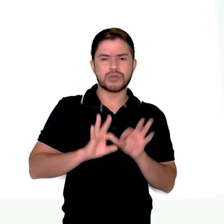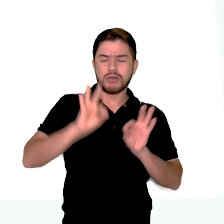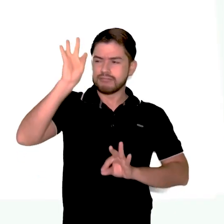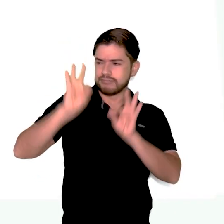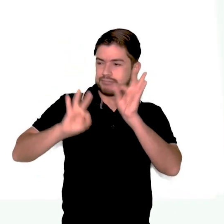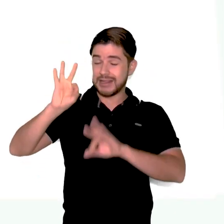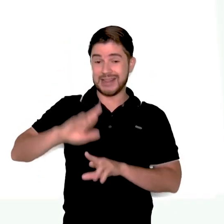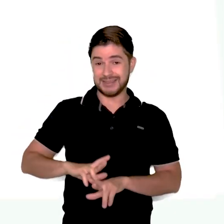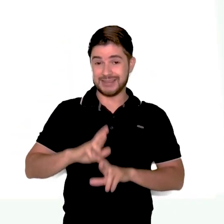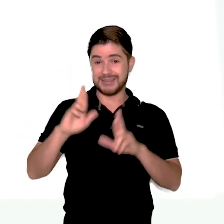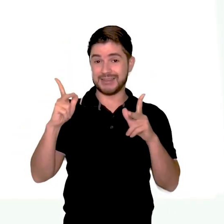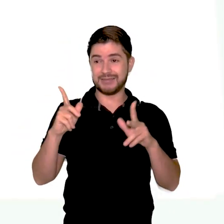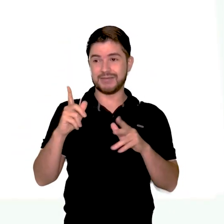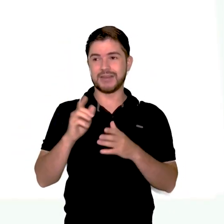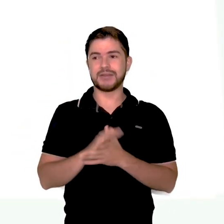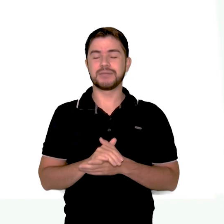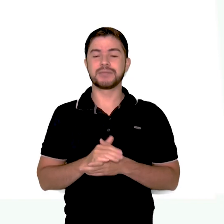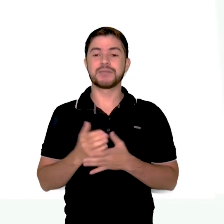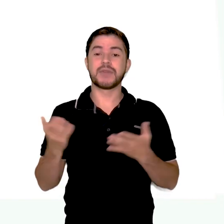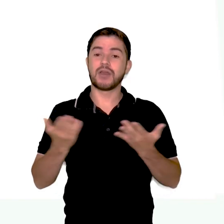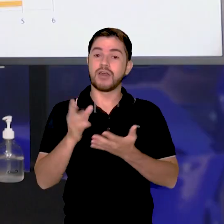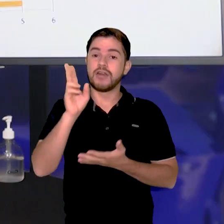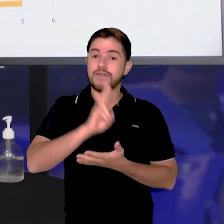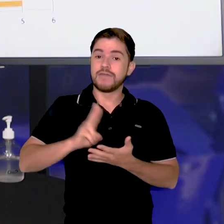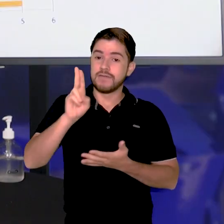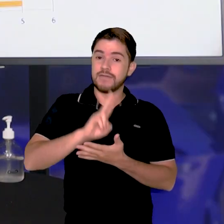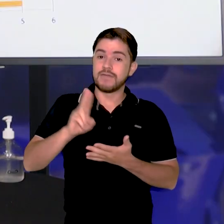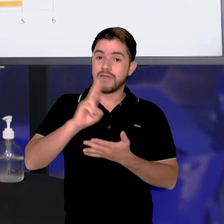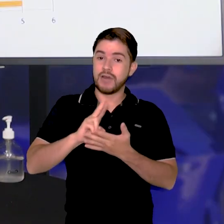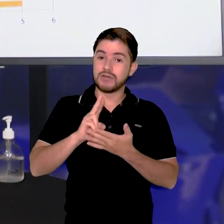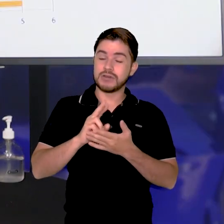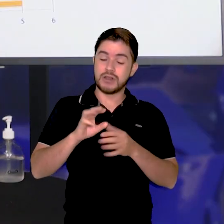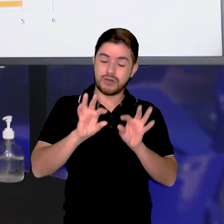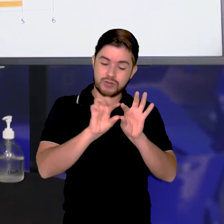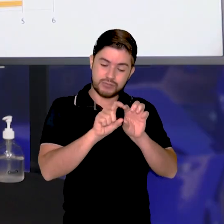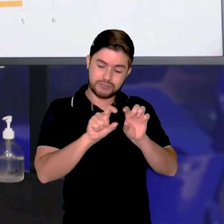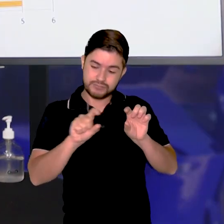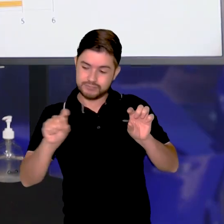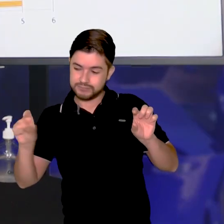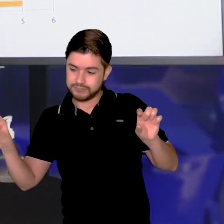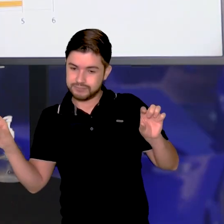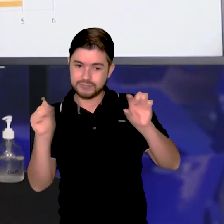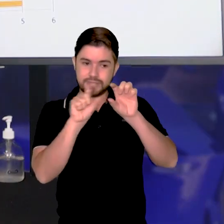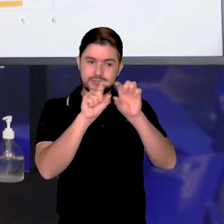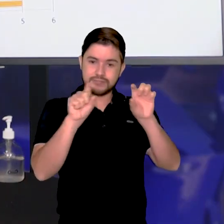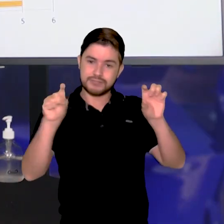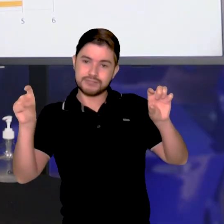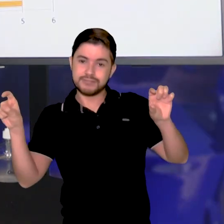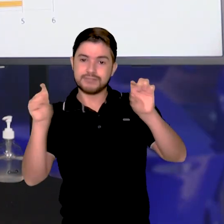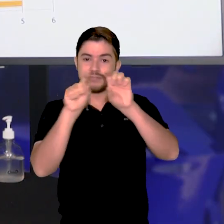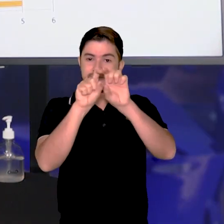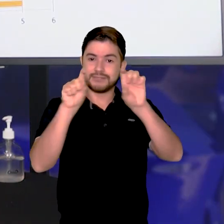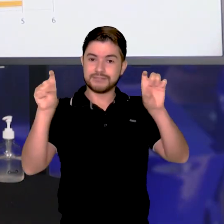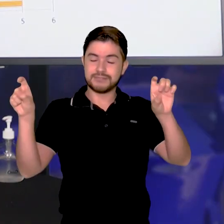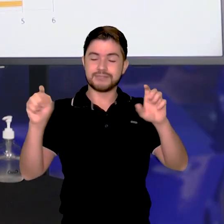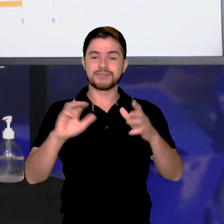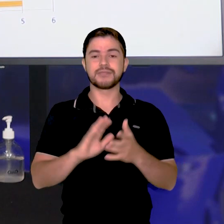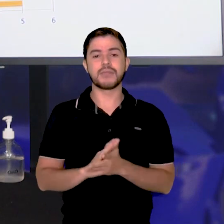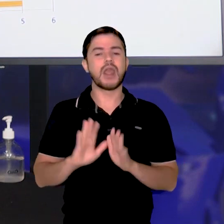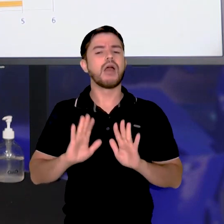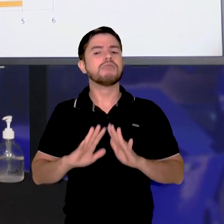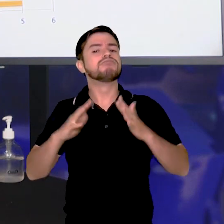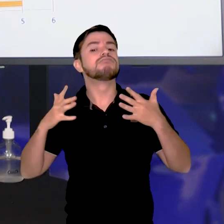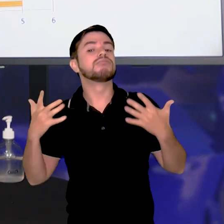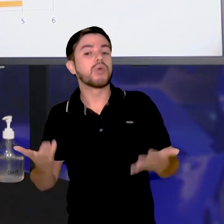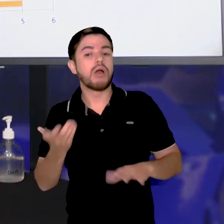fazer essa análise. Agora vamos utilizar o gráfico de barras, tá certo? Nesse gráfico de barras aqui, ó, qual